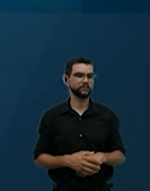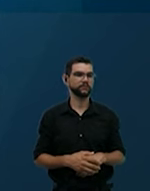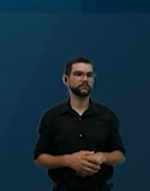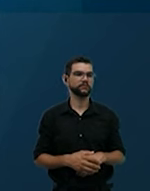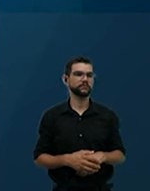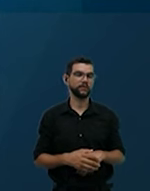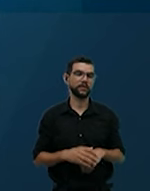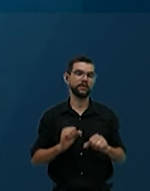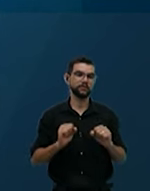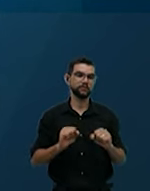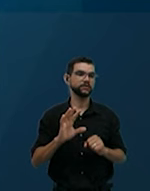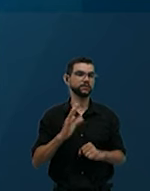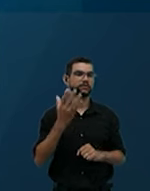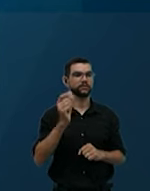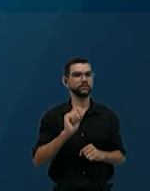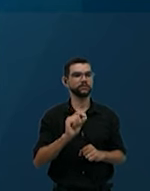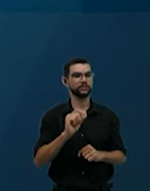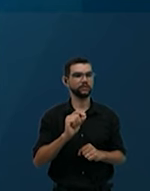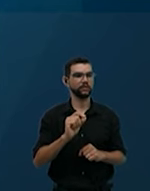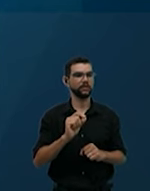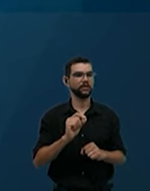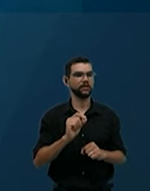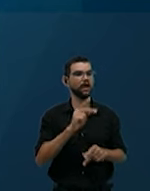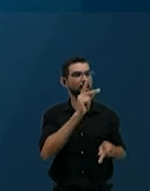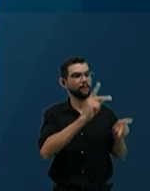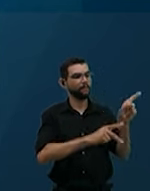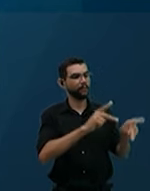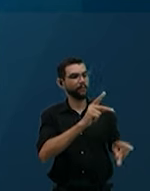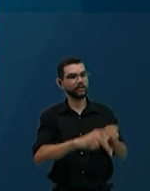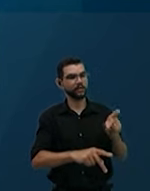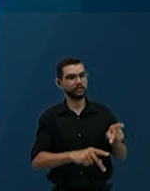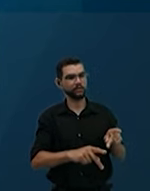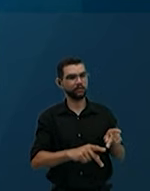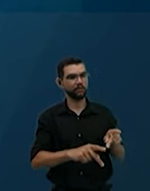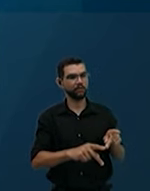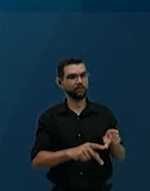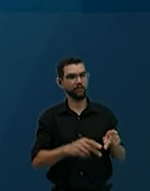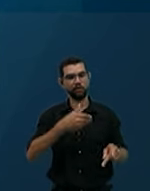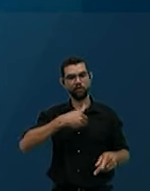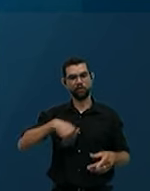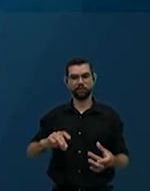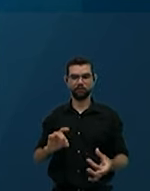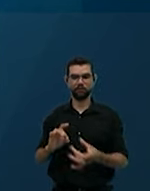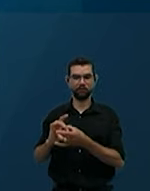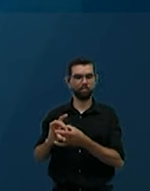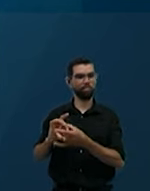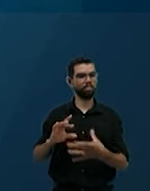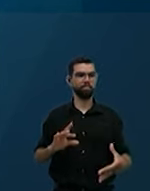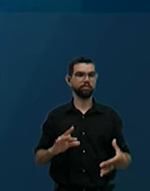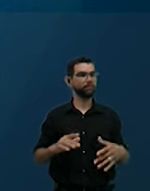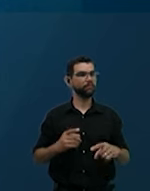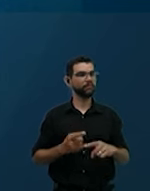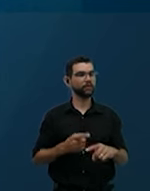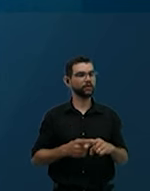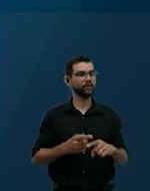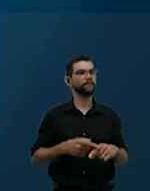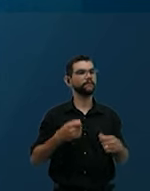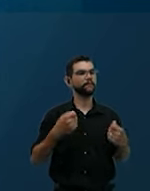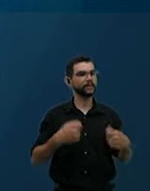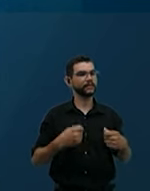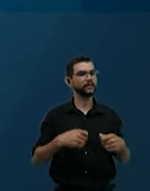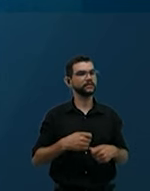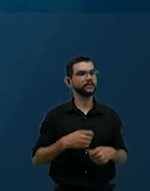Estado. Em vez de o cidadão pedir o benefício, ele vai precisar contratar um advogado para entender o